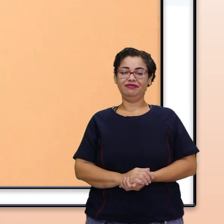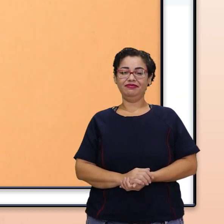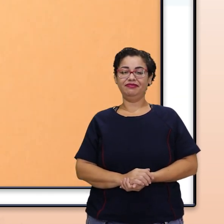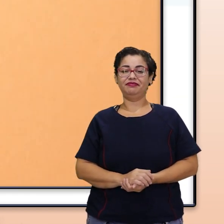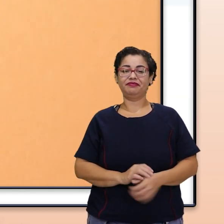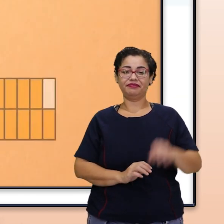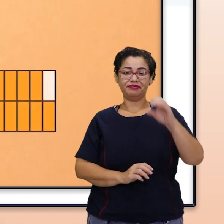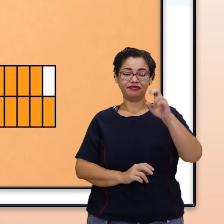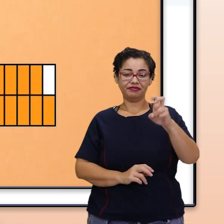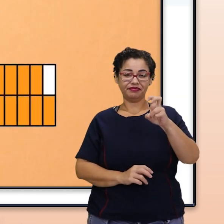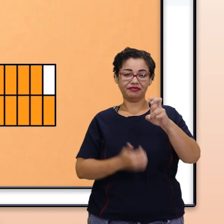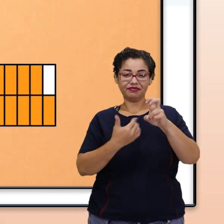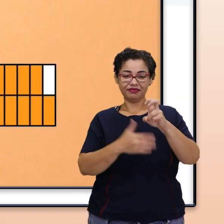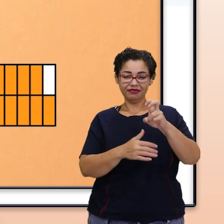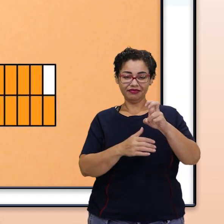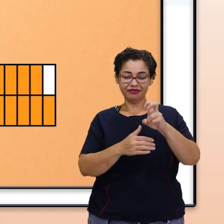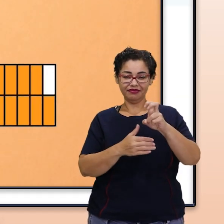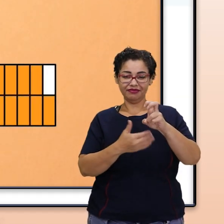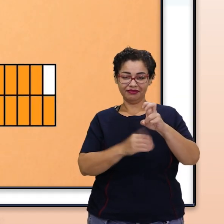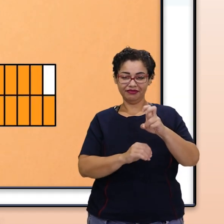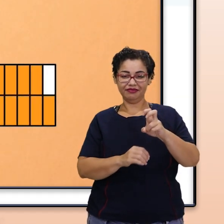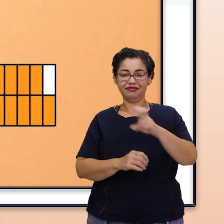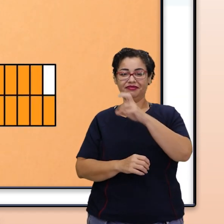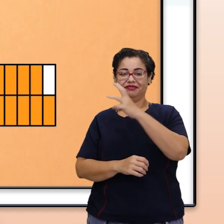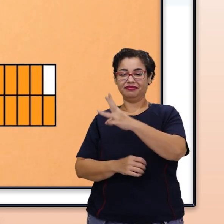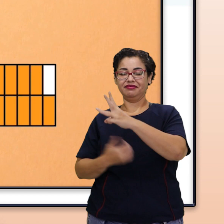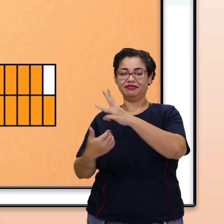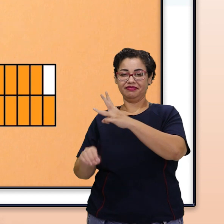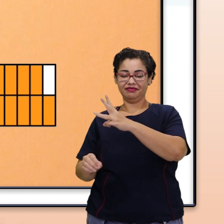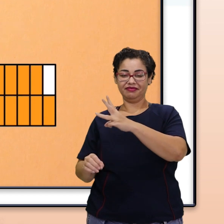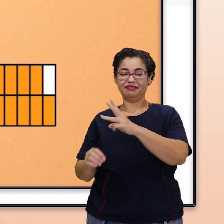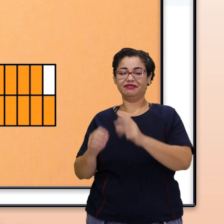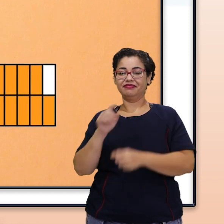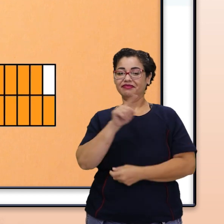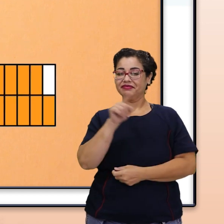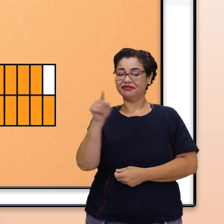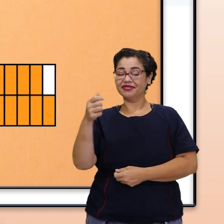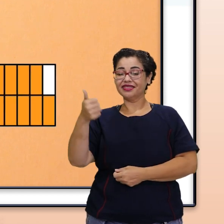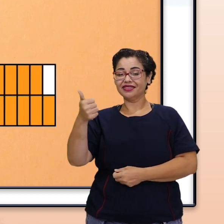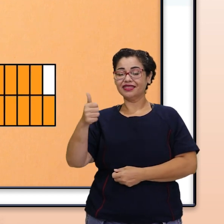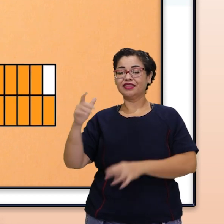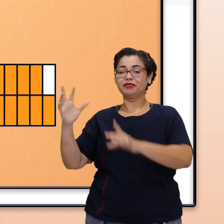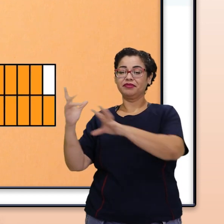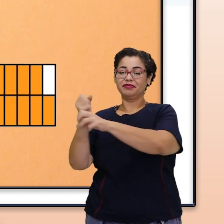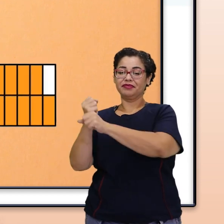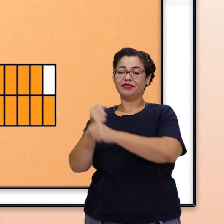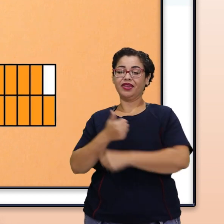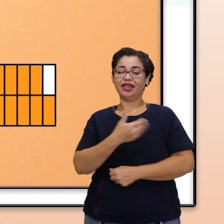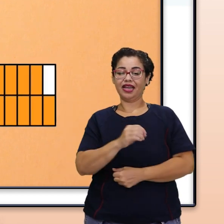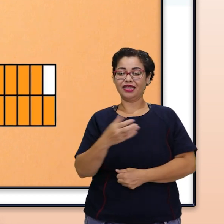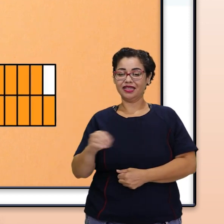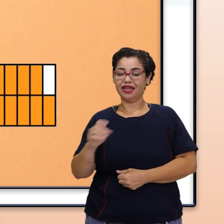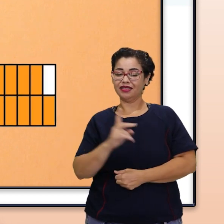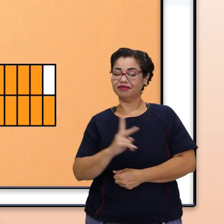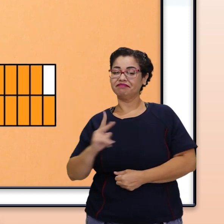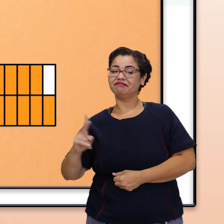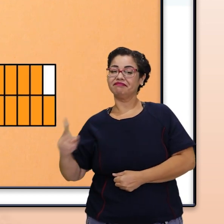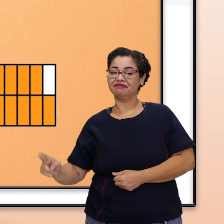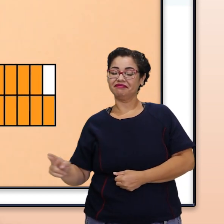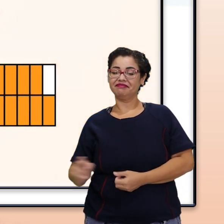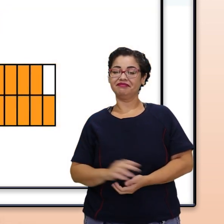5 décimos mais 3 décimos, adicionamos 5 com 3 e repetimos o denominador